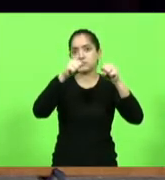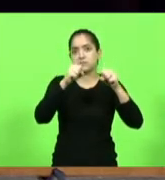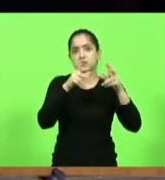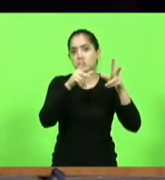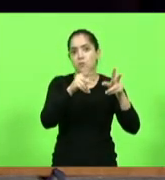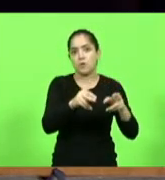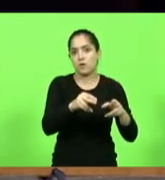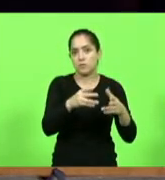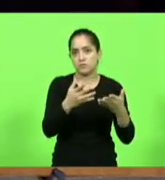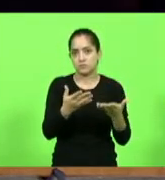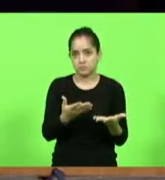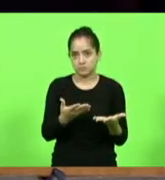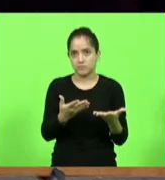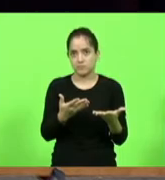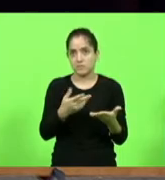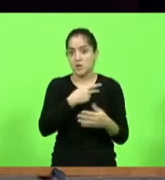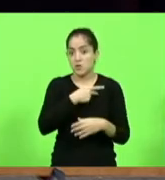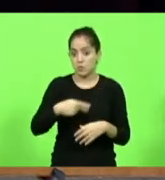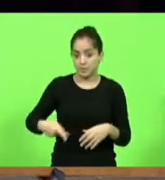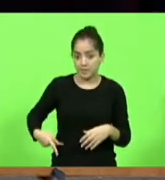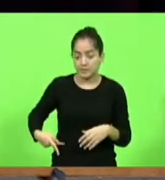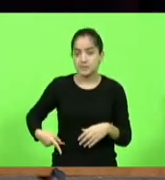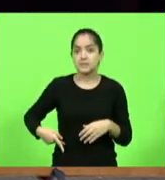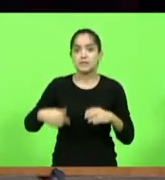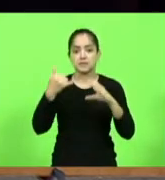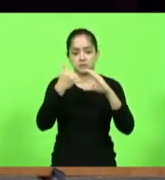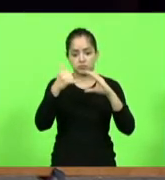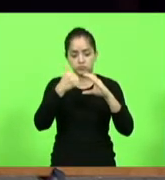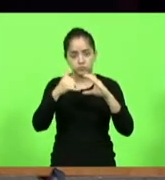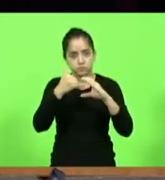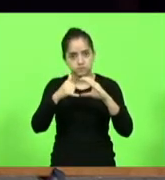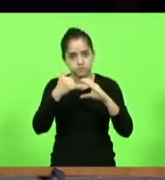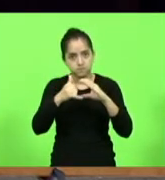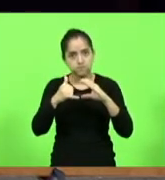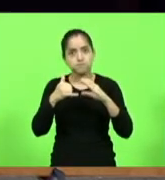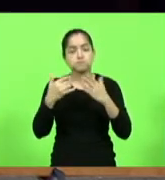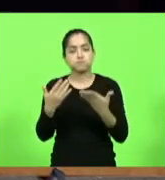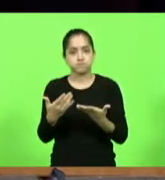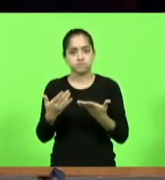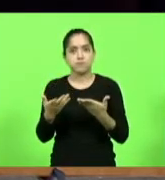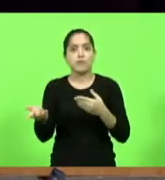que o presidente da Celesc retornaria das suas férias